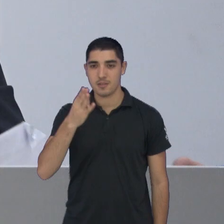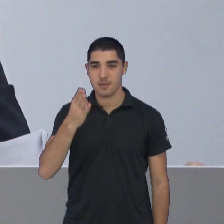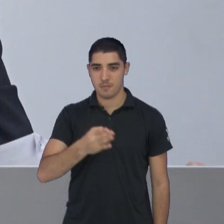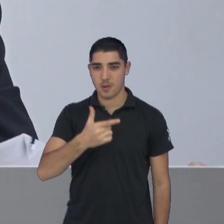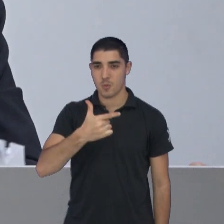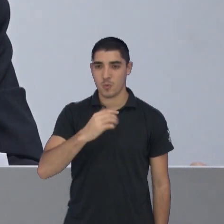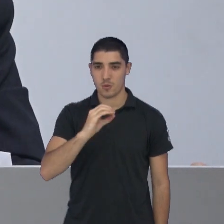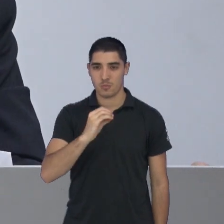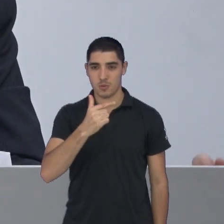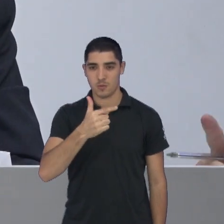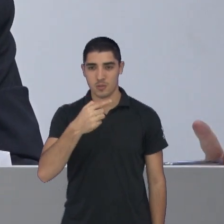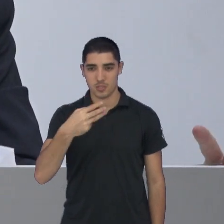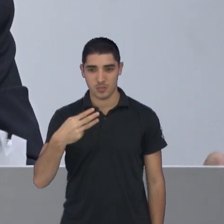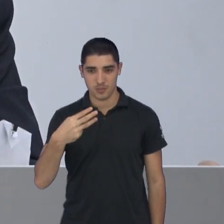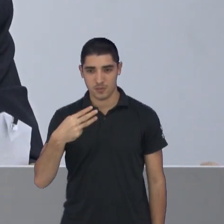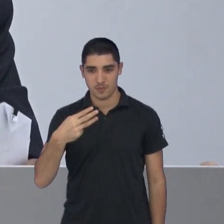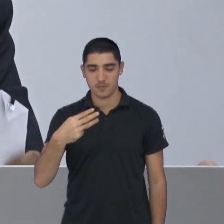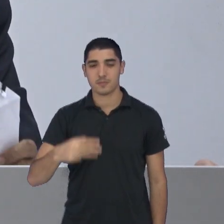8443/2023.